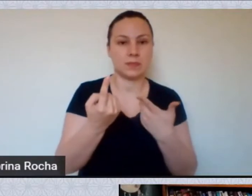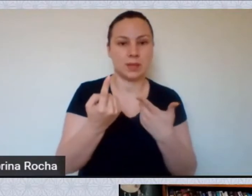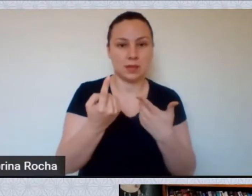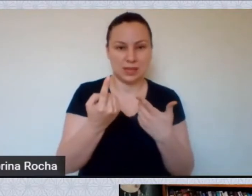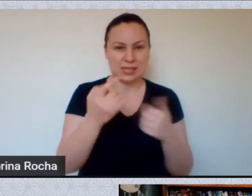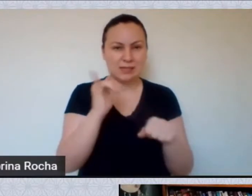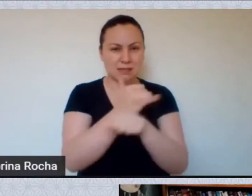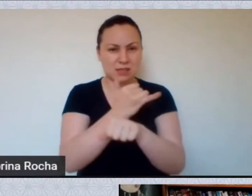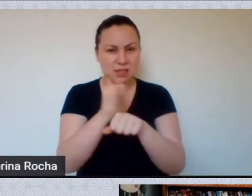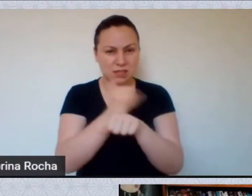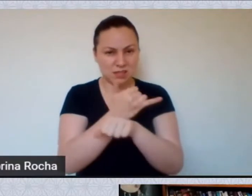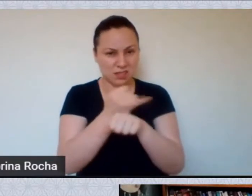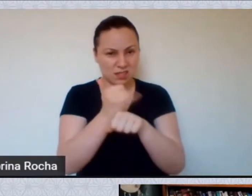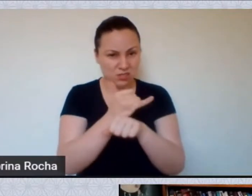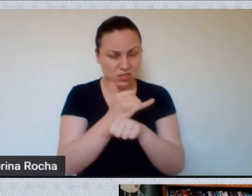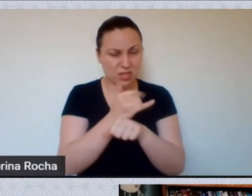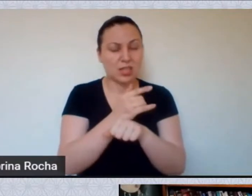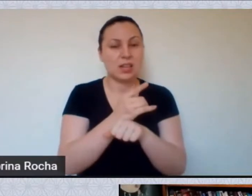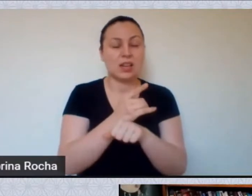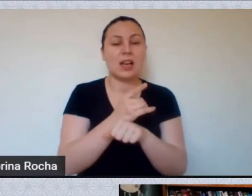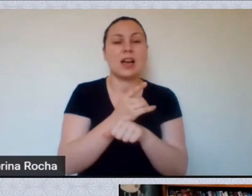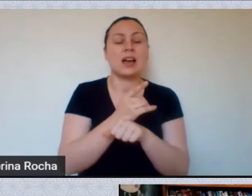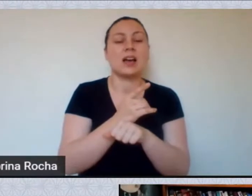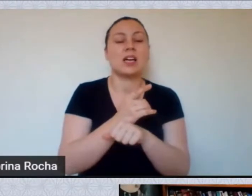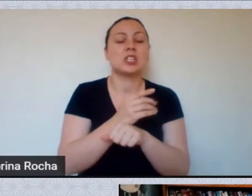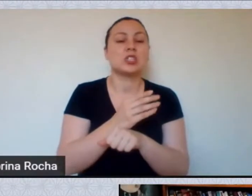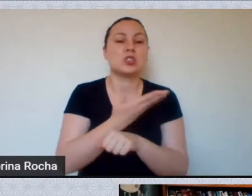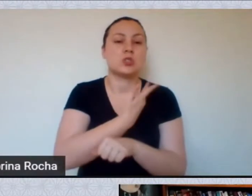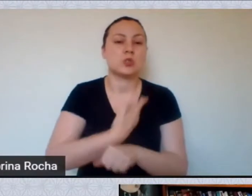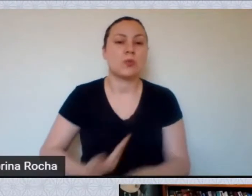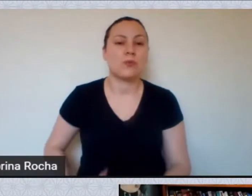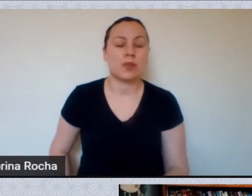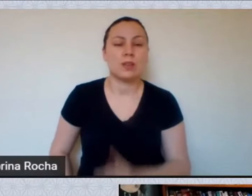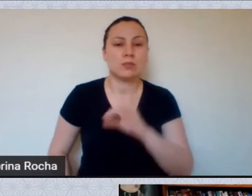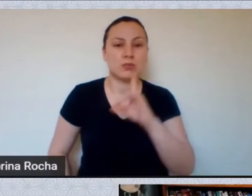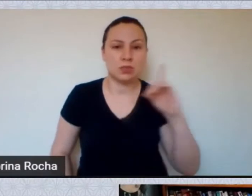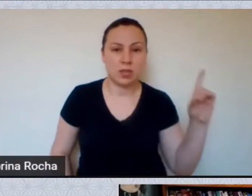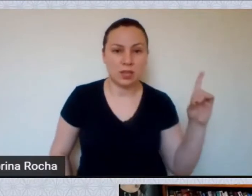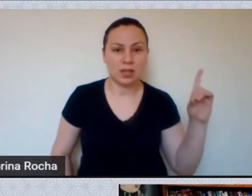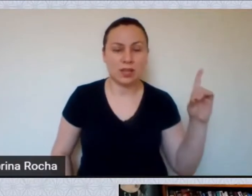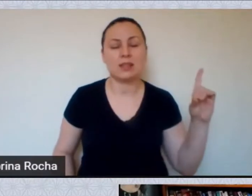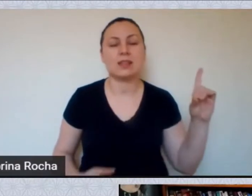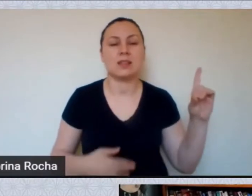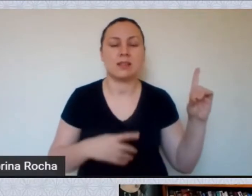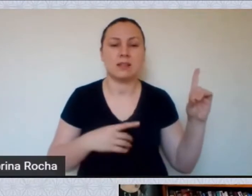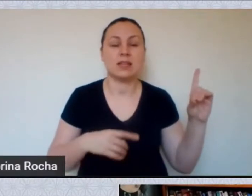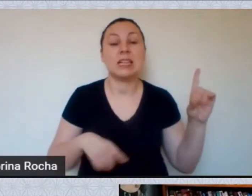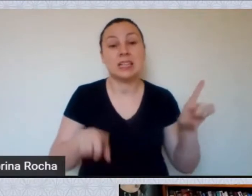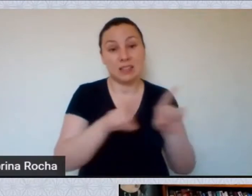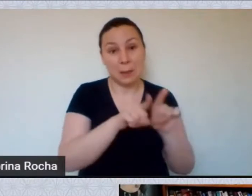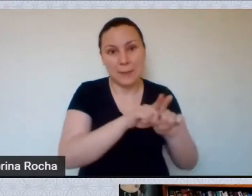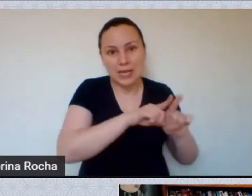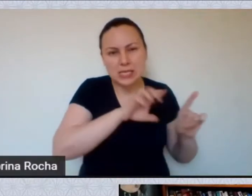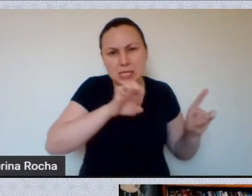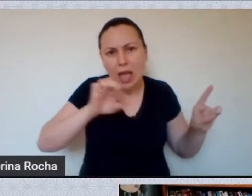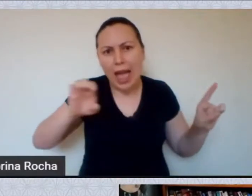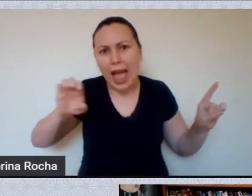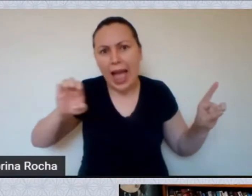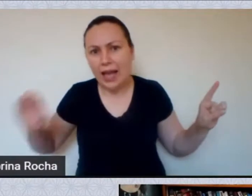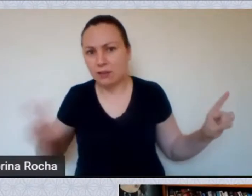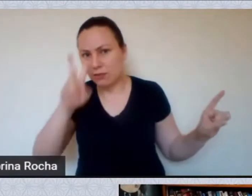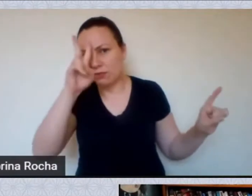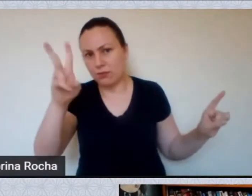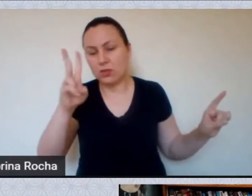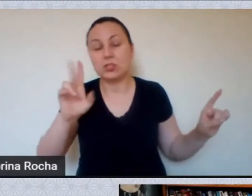de direita extrema, e também de extrema esquerda, como stalinismo, Mao, etc., é você enfraquecer